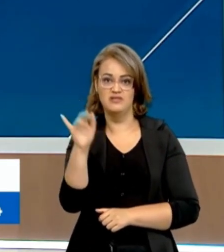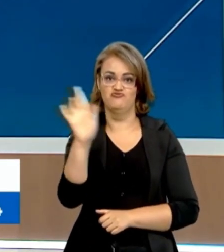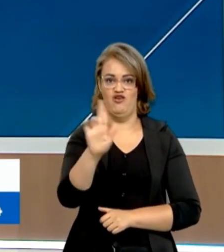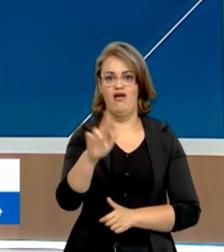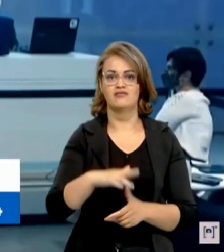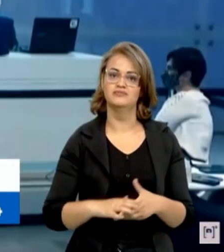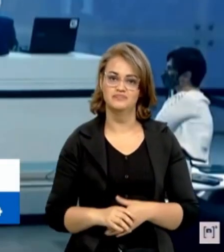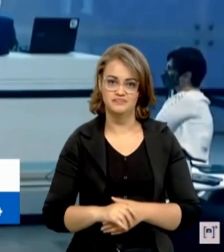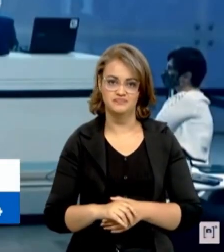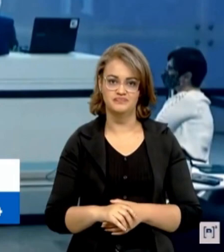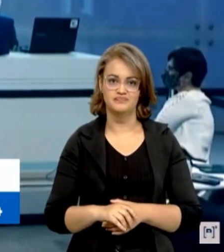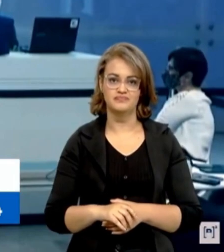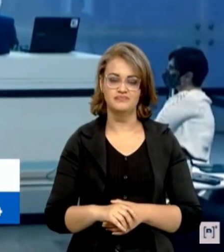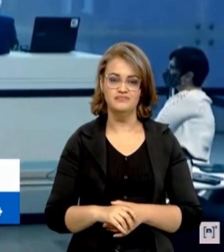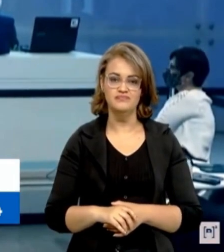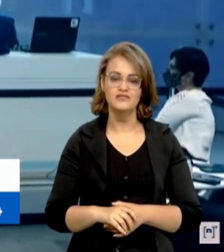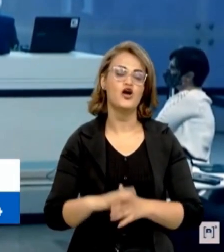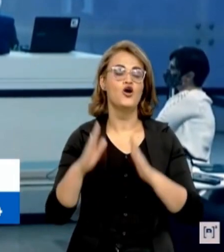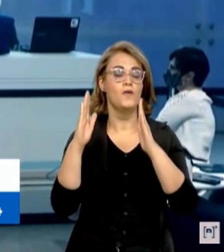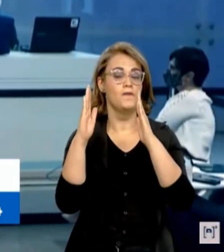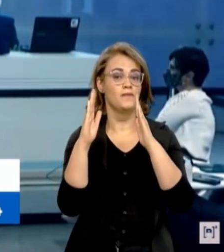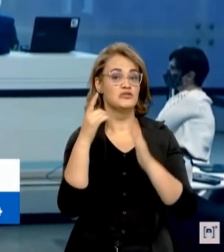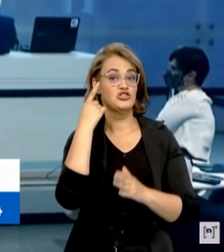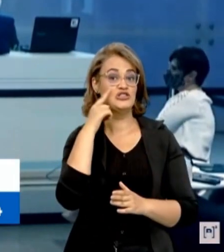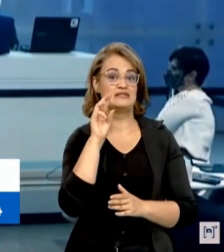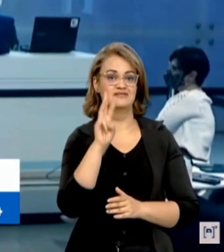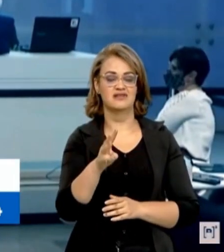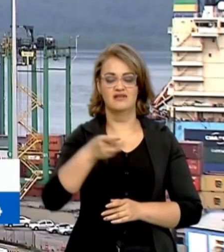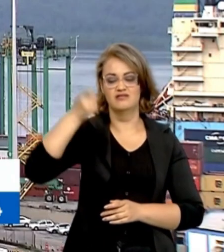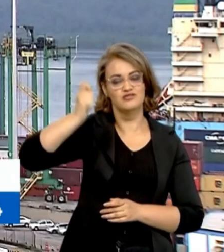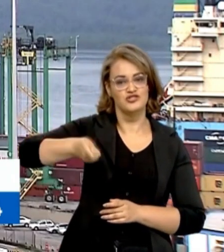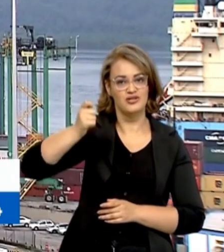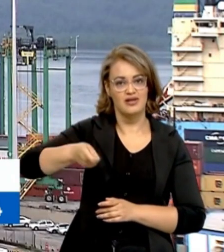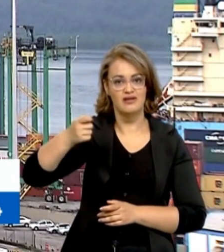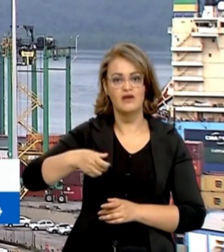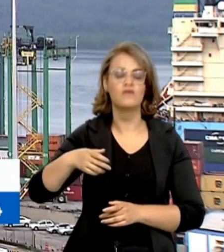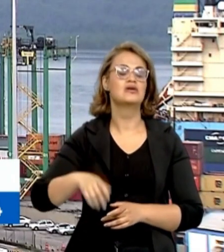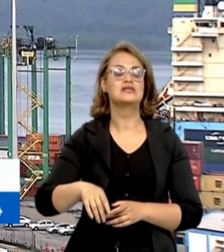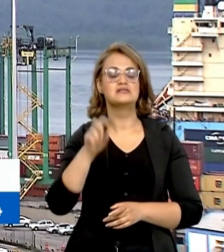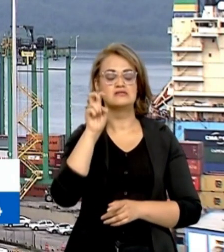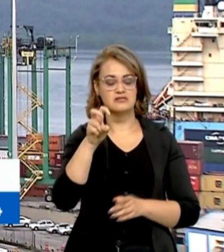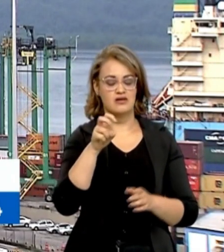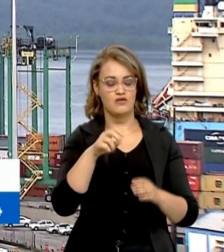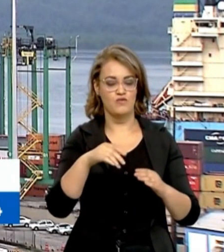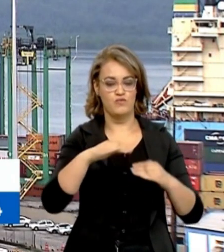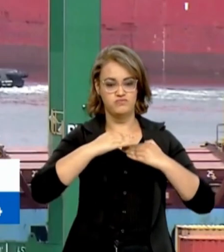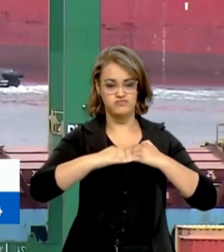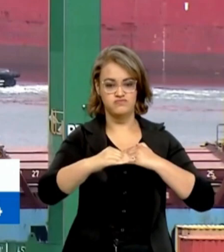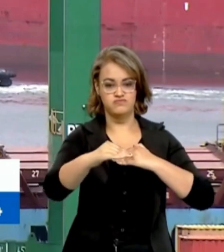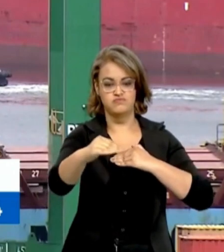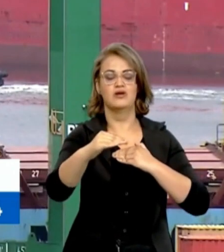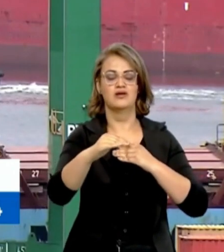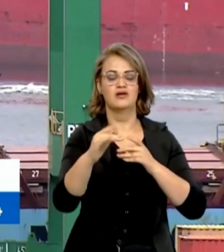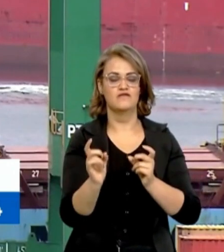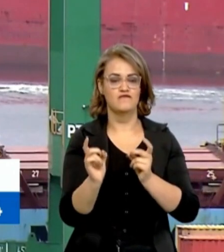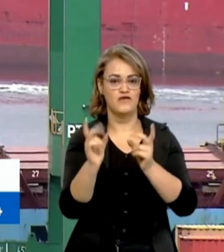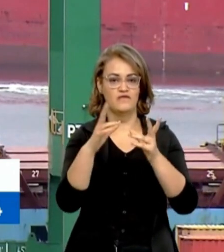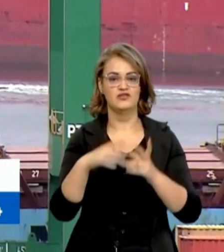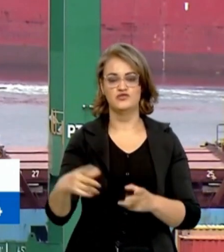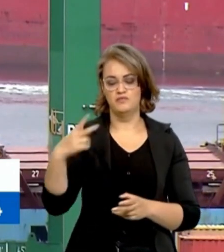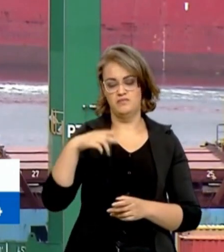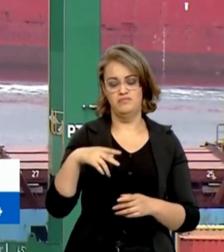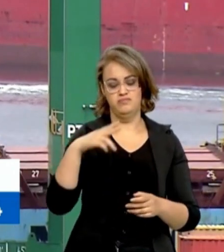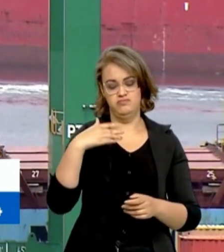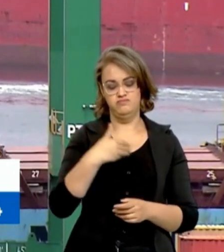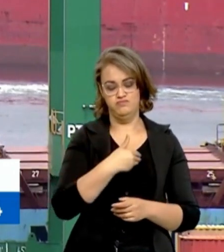reais. No terceiro e último dia de leilões da InfraWeek, 5 terminais portuários foram concedidos à iniciativa privada.